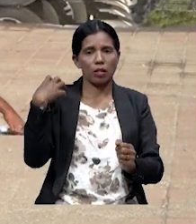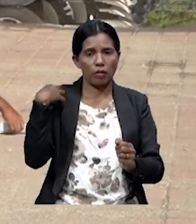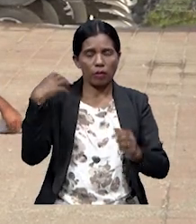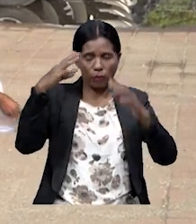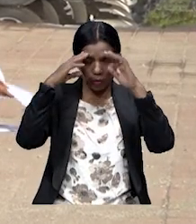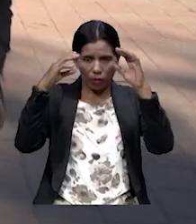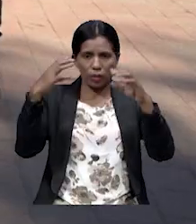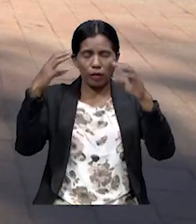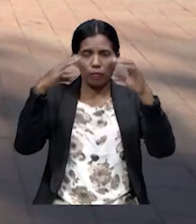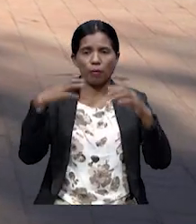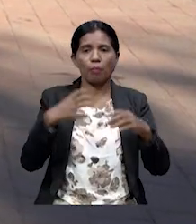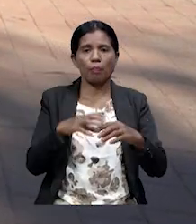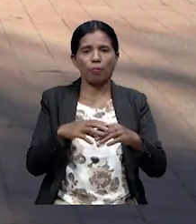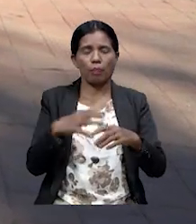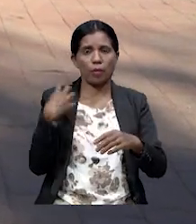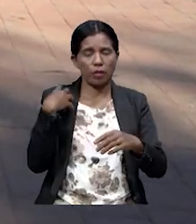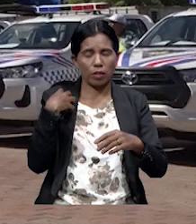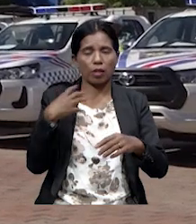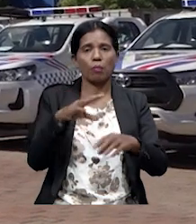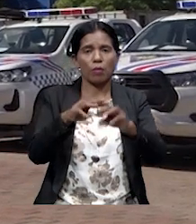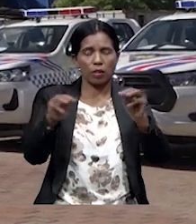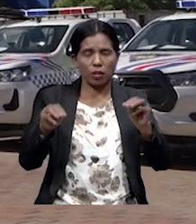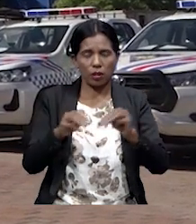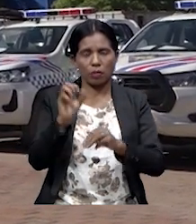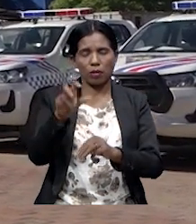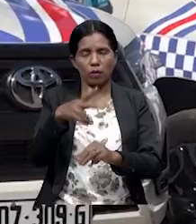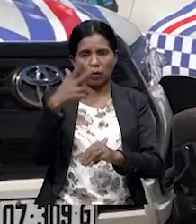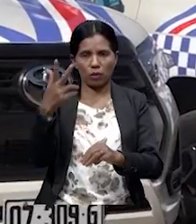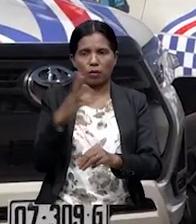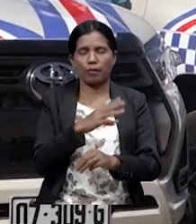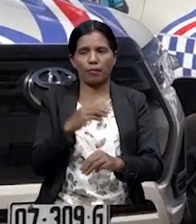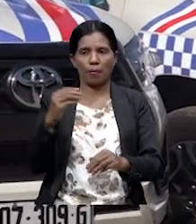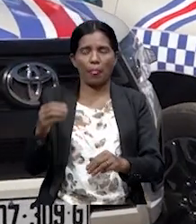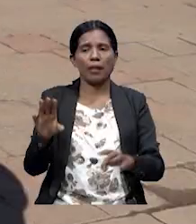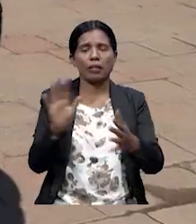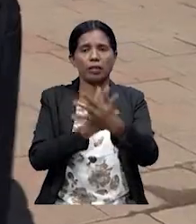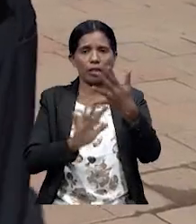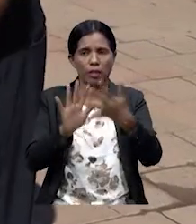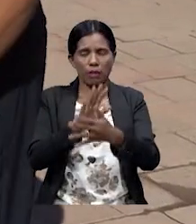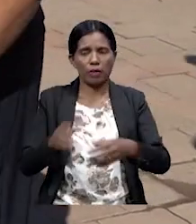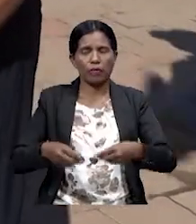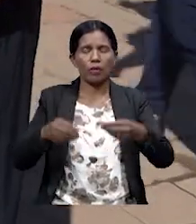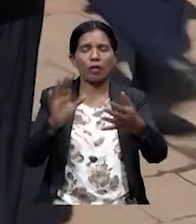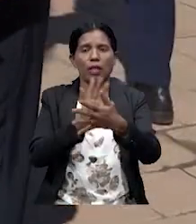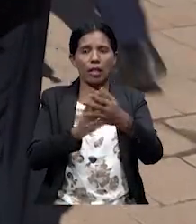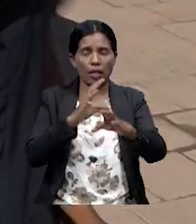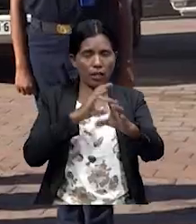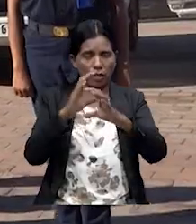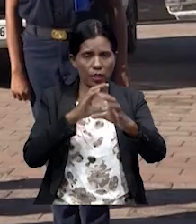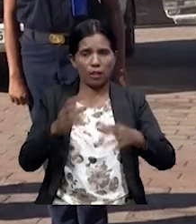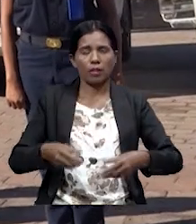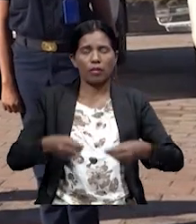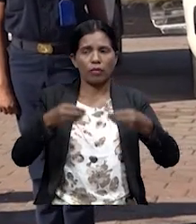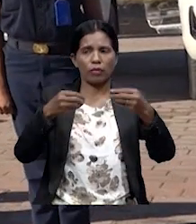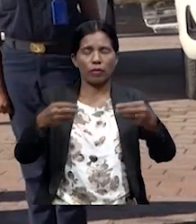município sano loresin tolo no região administrativa especial e Kusi Ambenu. Seremoni entrega careta hirakne halau iha kuartel jeral polisia